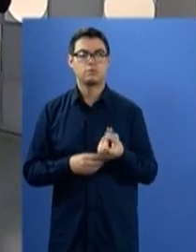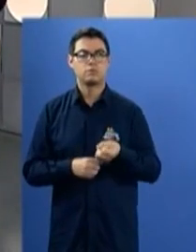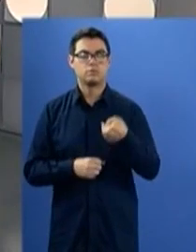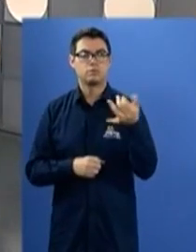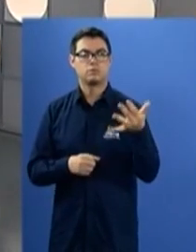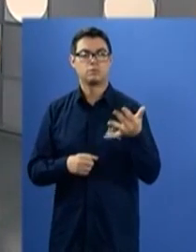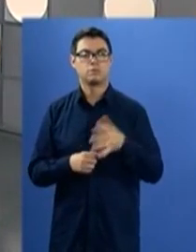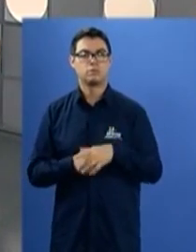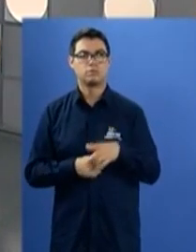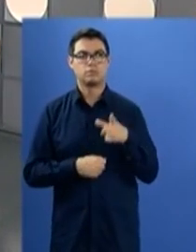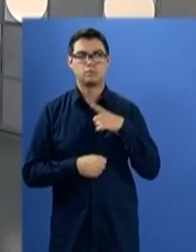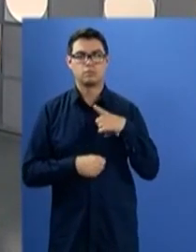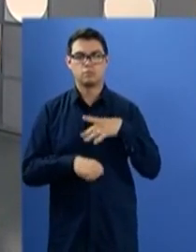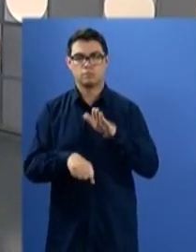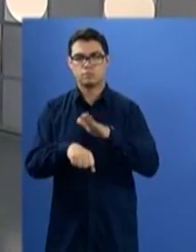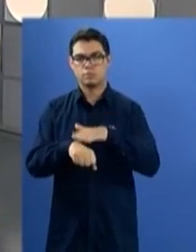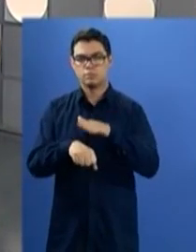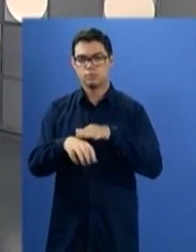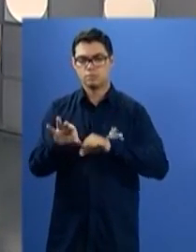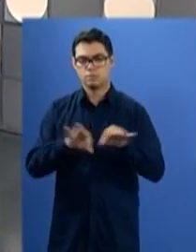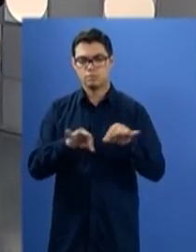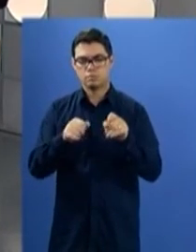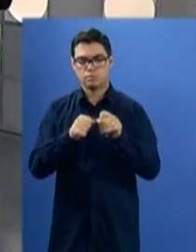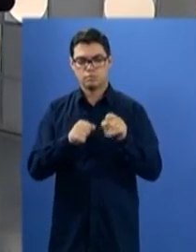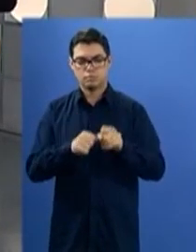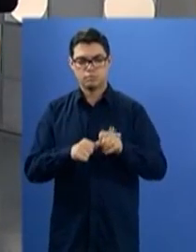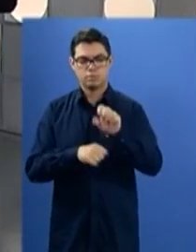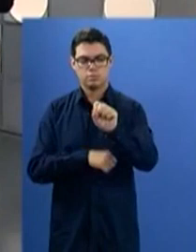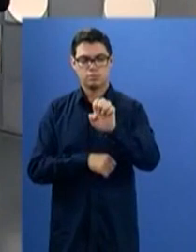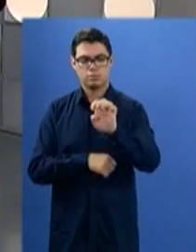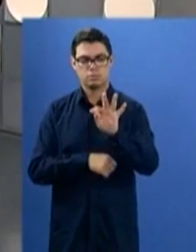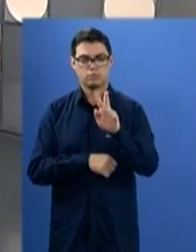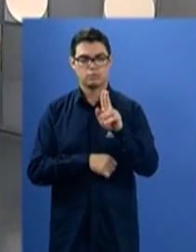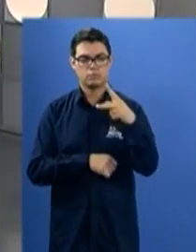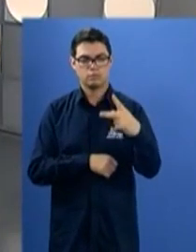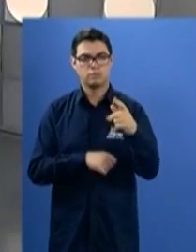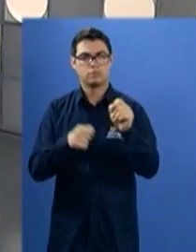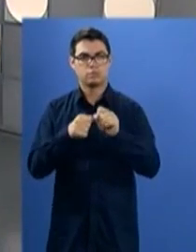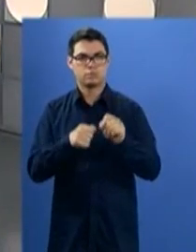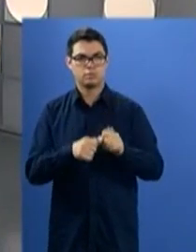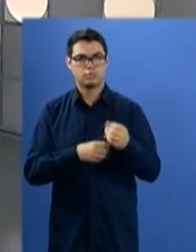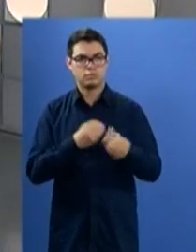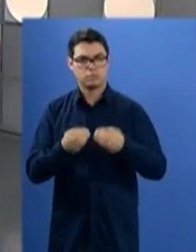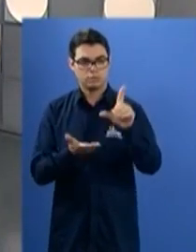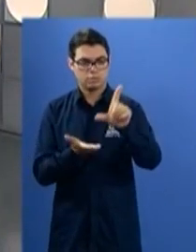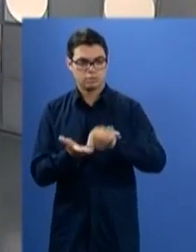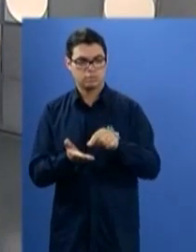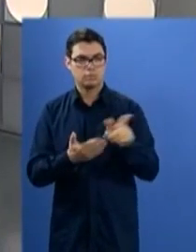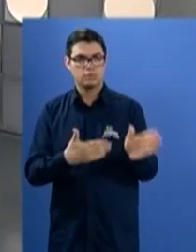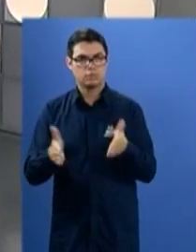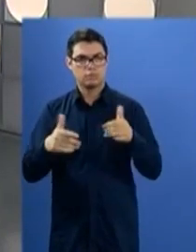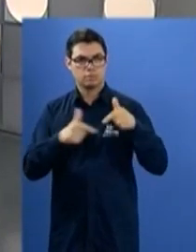Reduzir os tempos de setup resulta em aumentar a eficiência e o aumento da